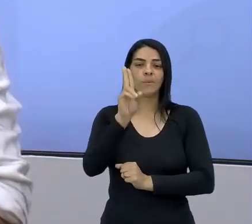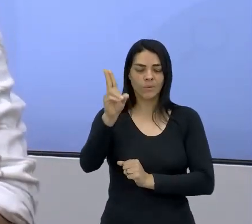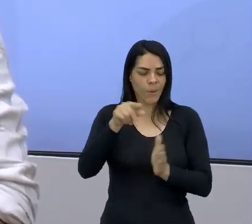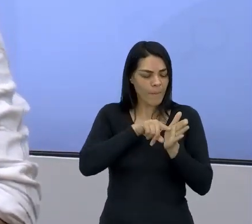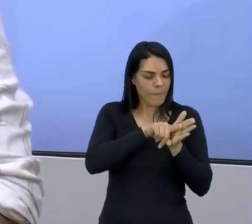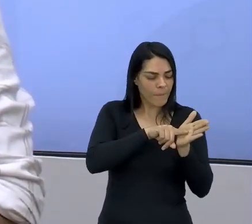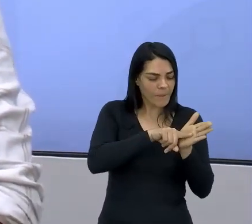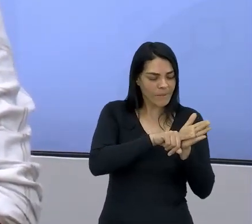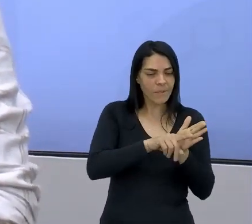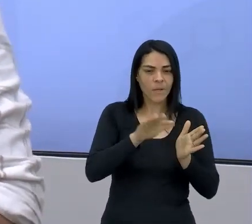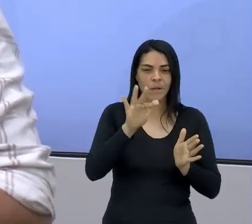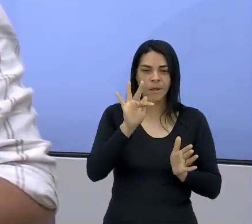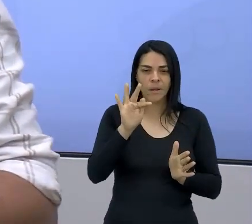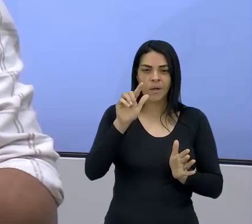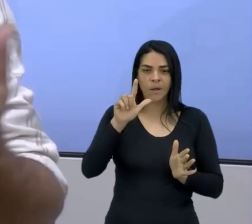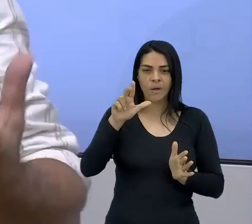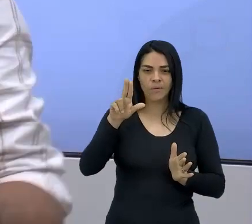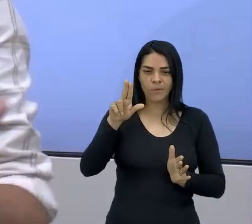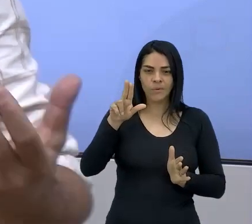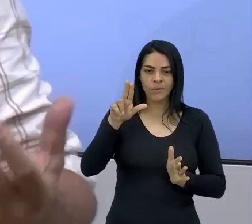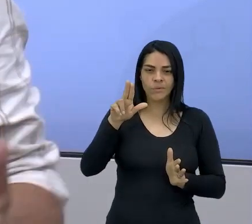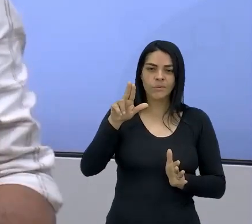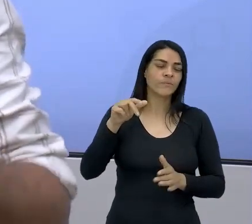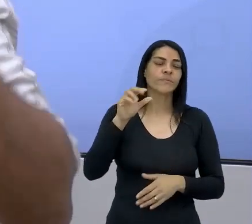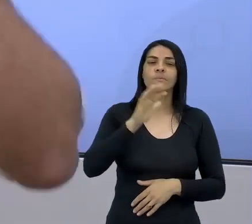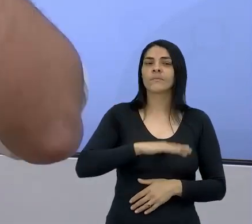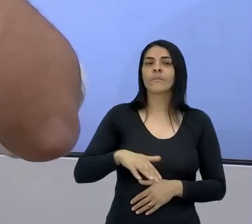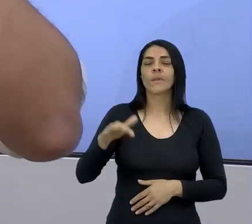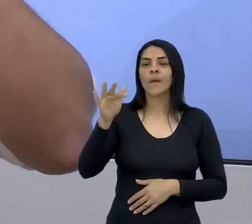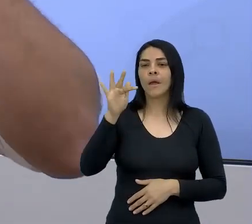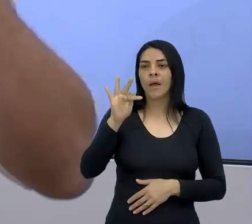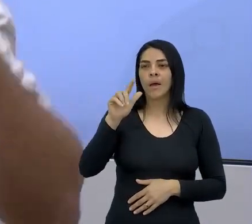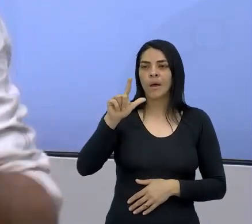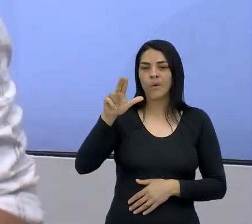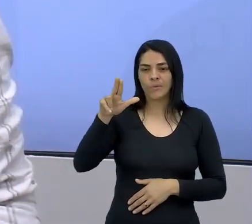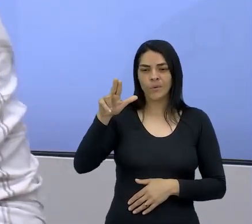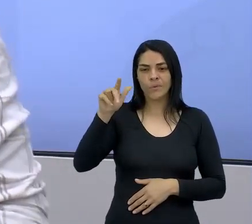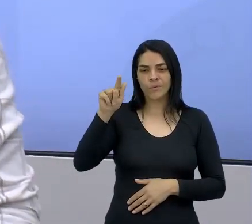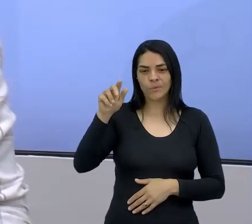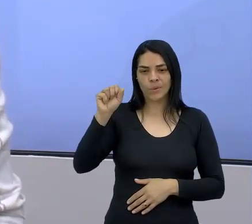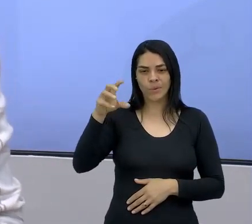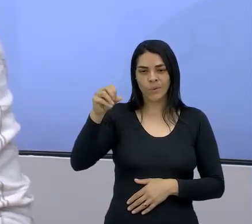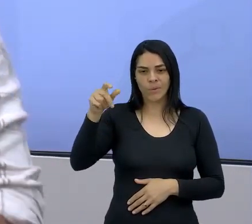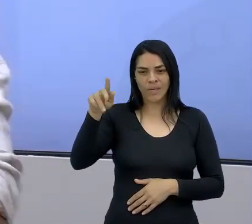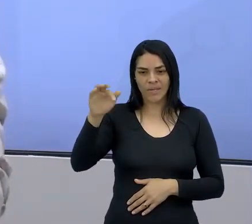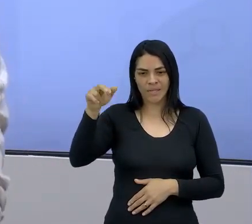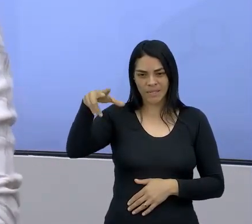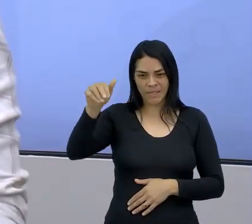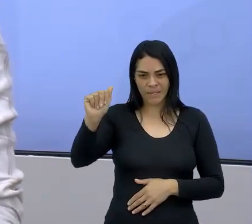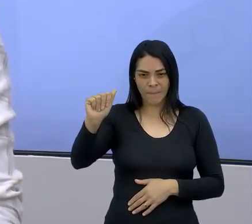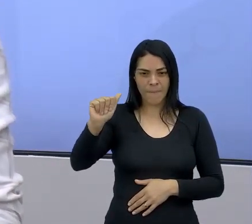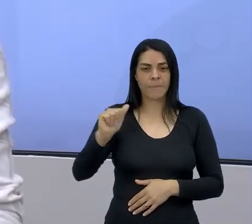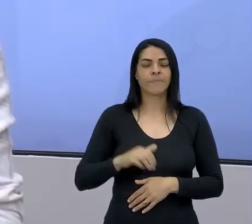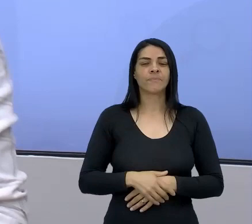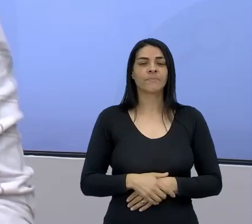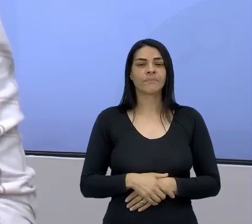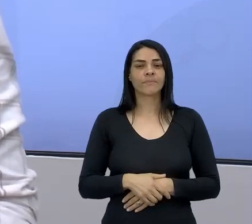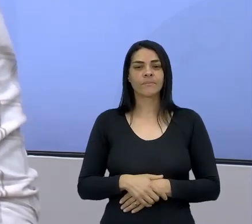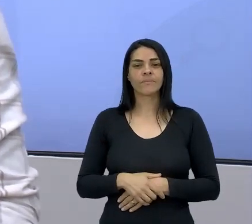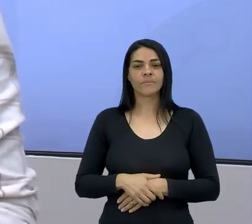pesquisa a respeito de fluxograma e também volte a essas aulas, está no nosso repositório. Você professor, você estudante, pode voltar lá